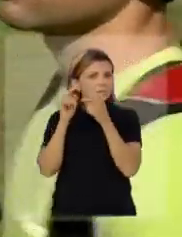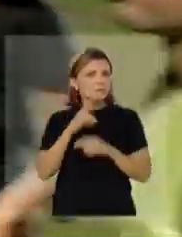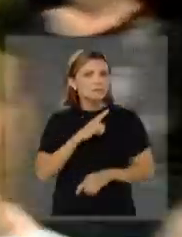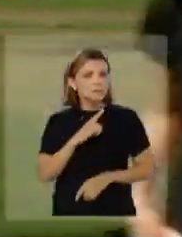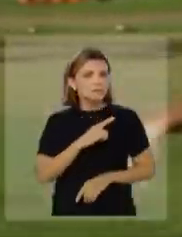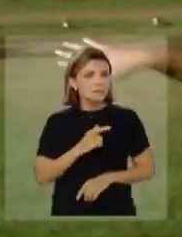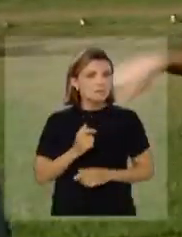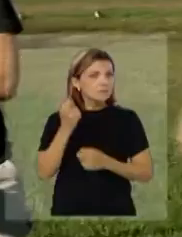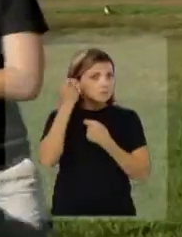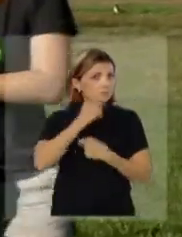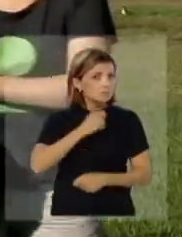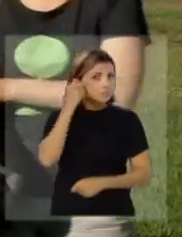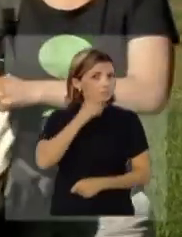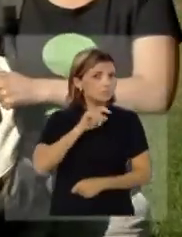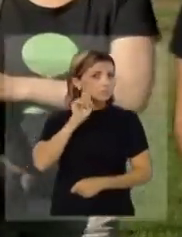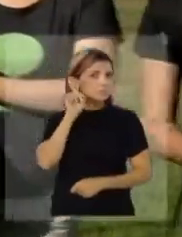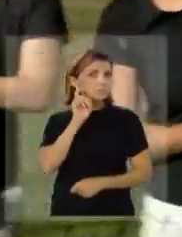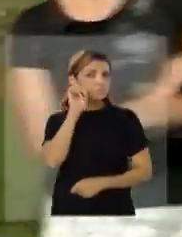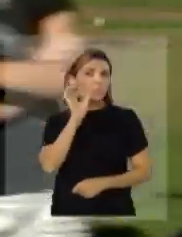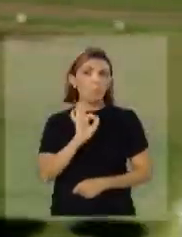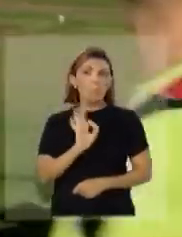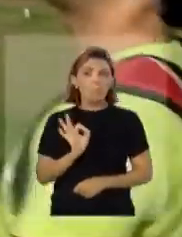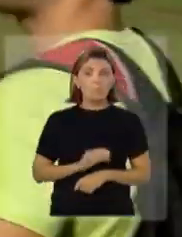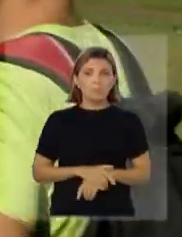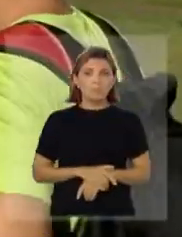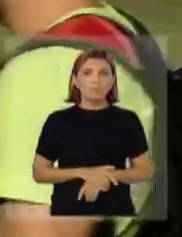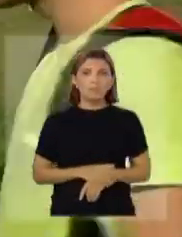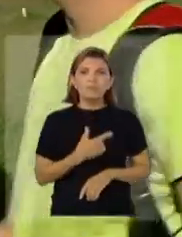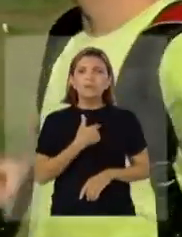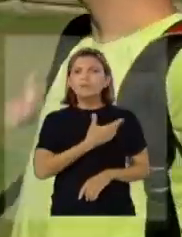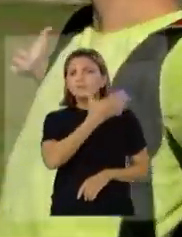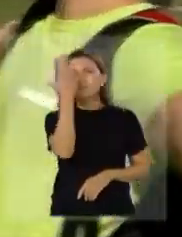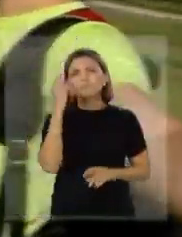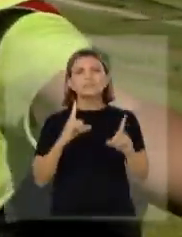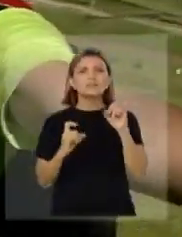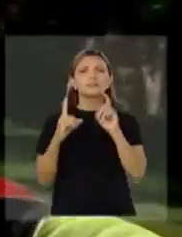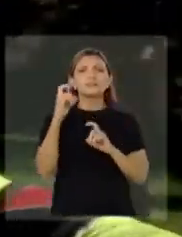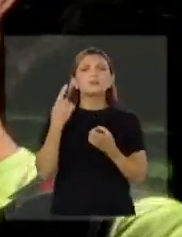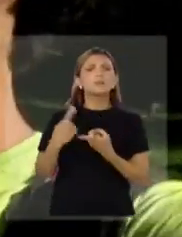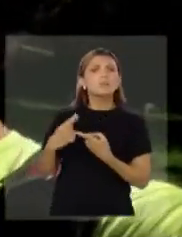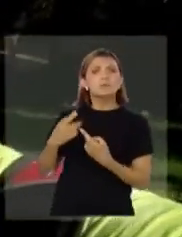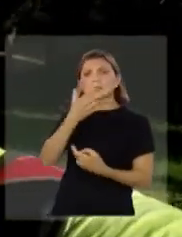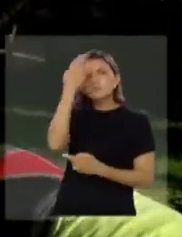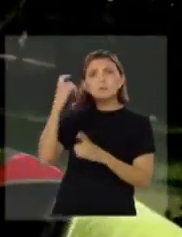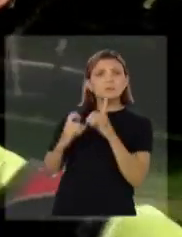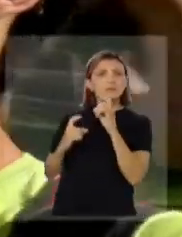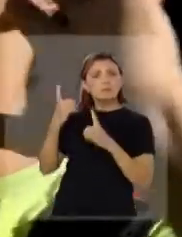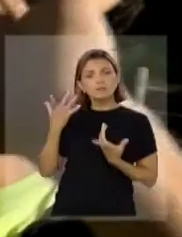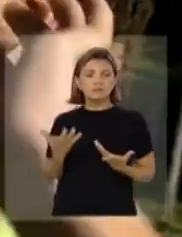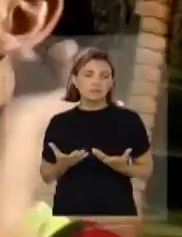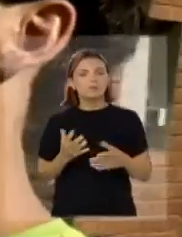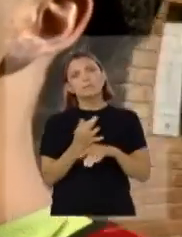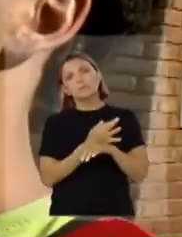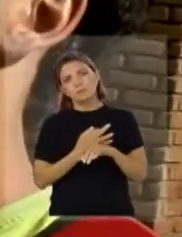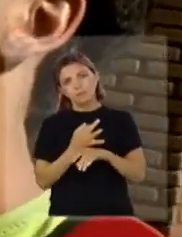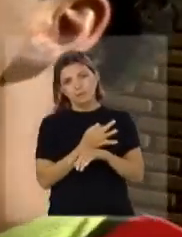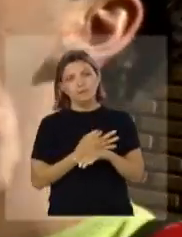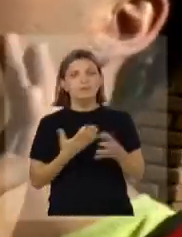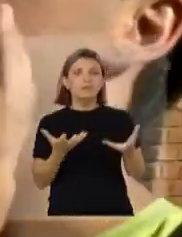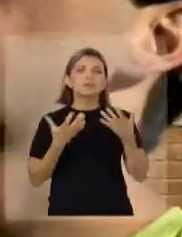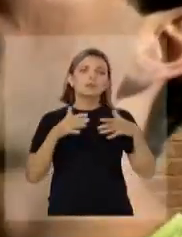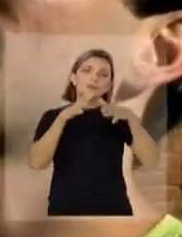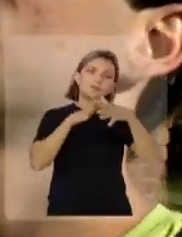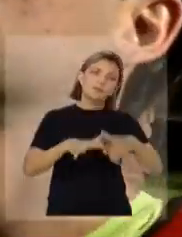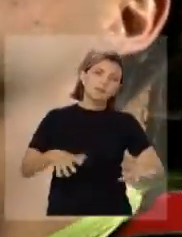mesma. Você fez a barba, eu não tô vendo seus fios de estimação. Ah, gente, eu não trouxe a minha câmera. Por que, JP? Gente, a gente tá de férias.